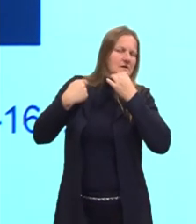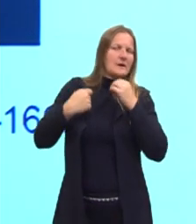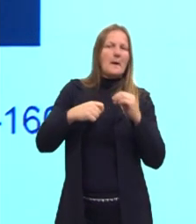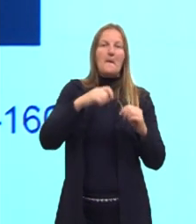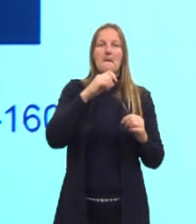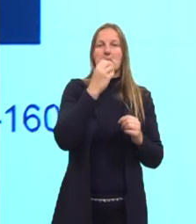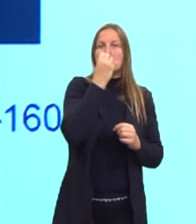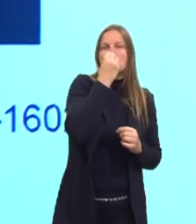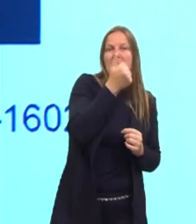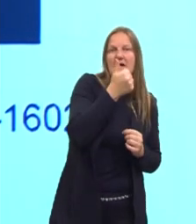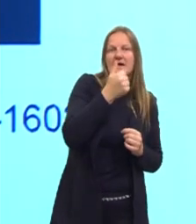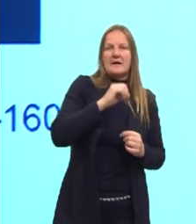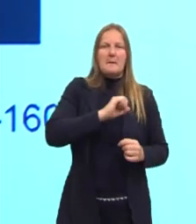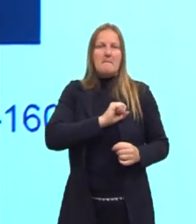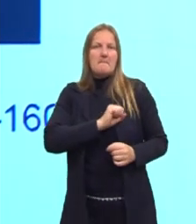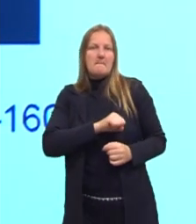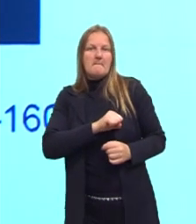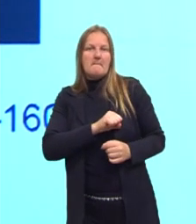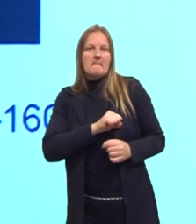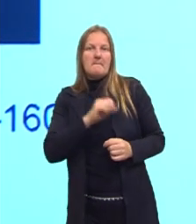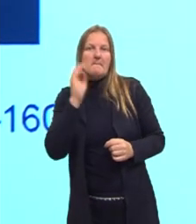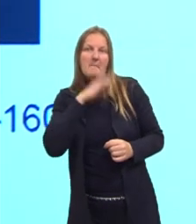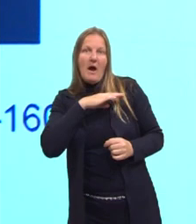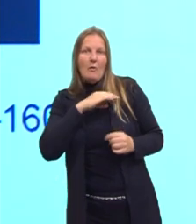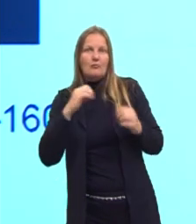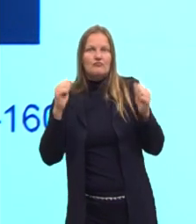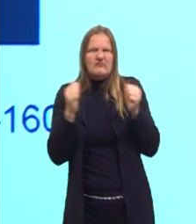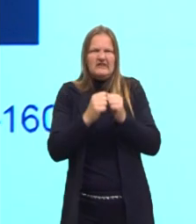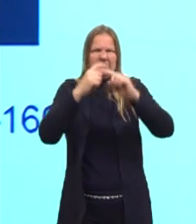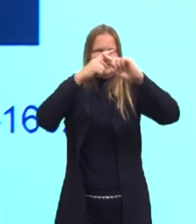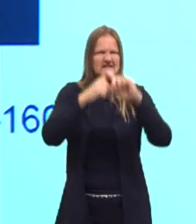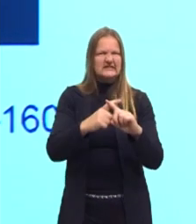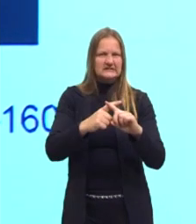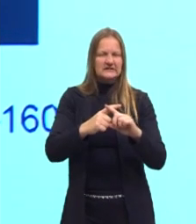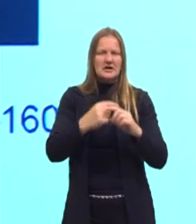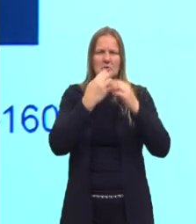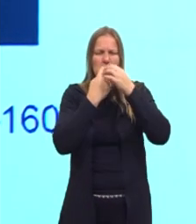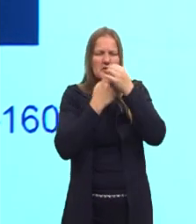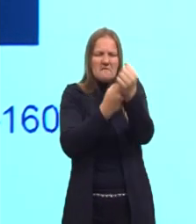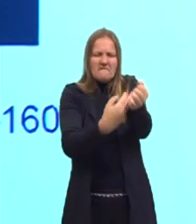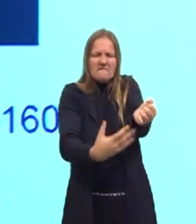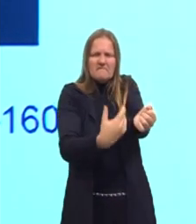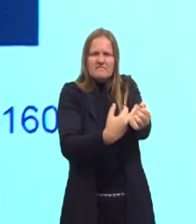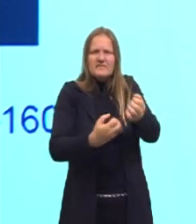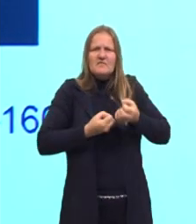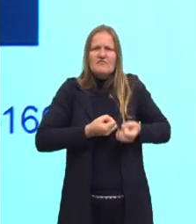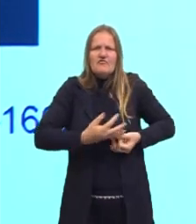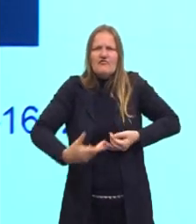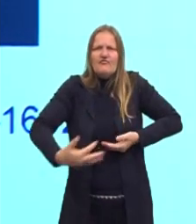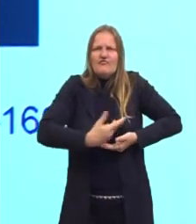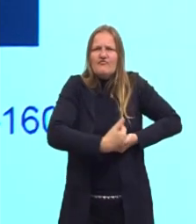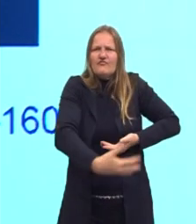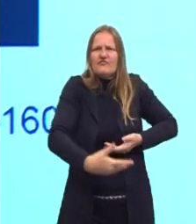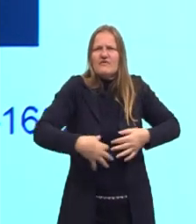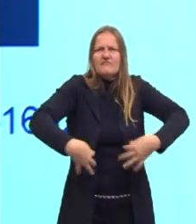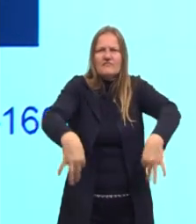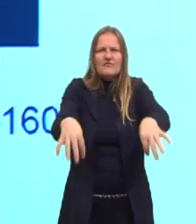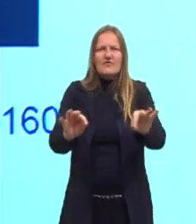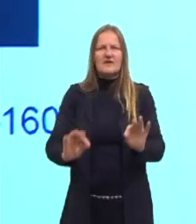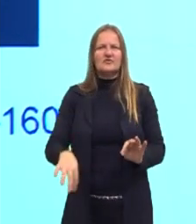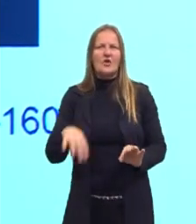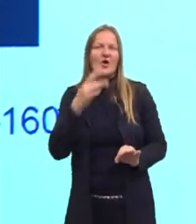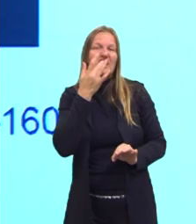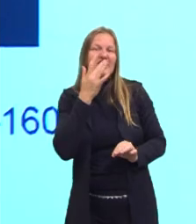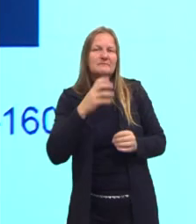vencendo o mal aí e aparece ali o sangue com muita vivacidade espalhados pelo lençol branco é o